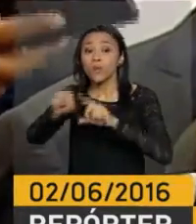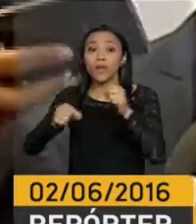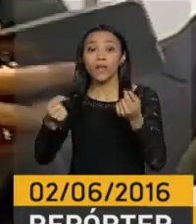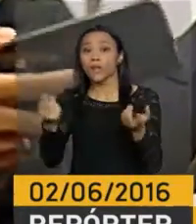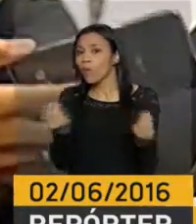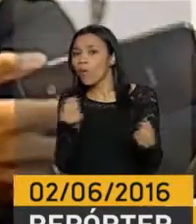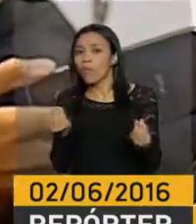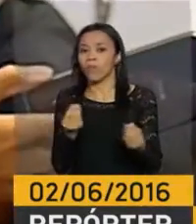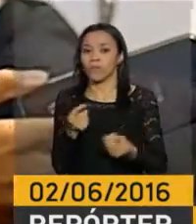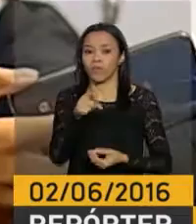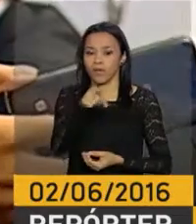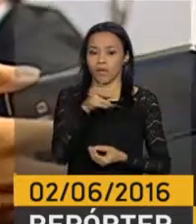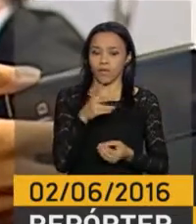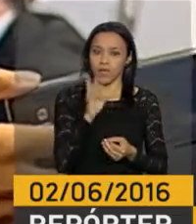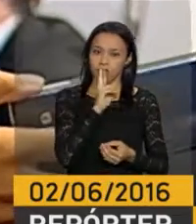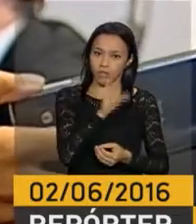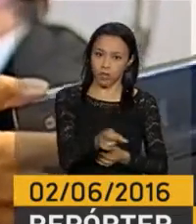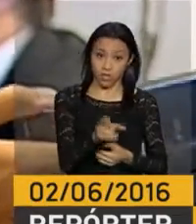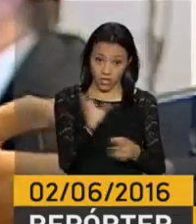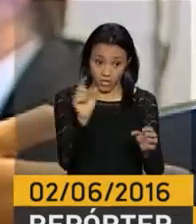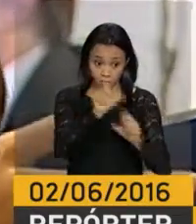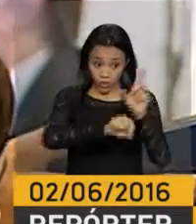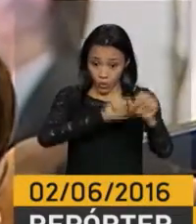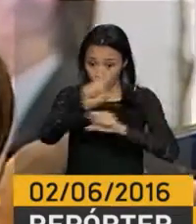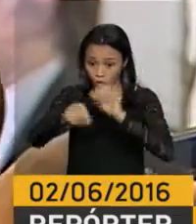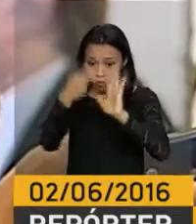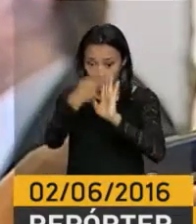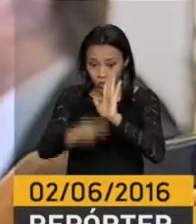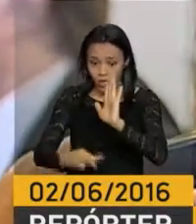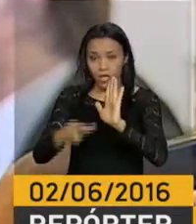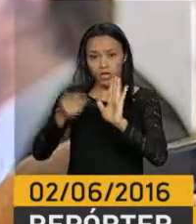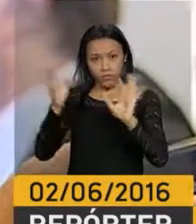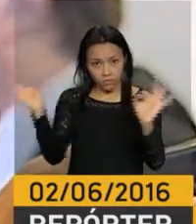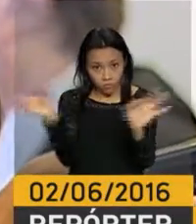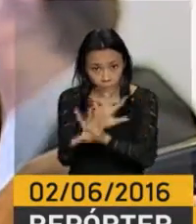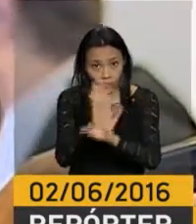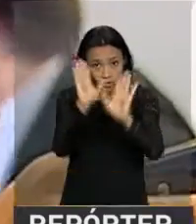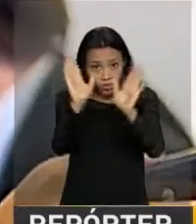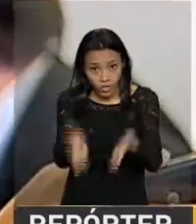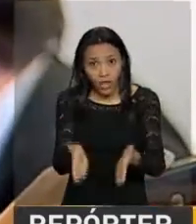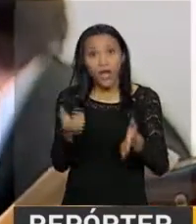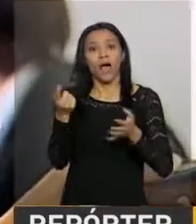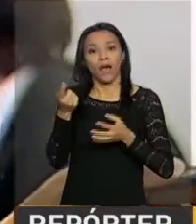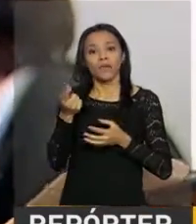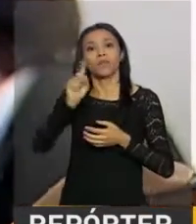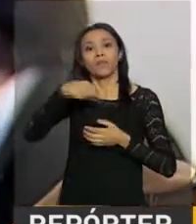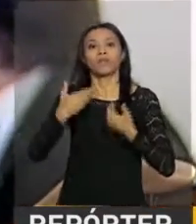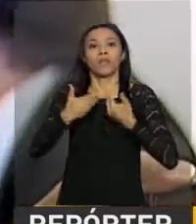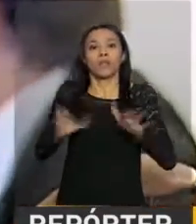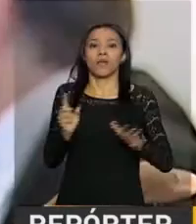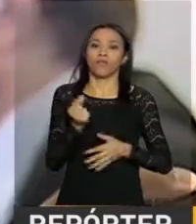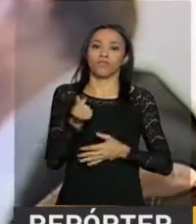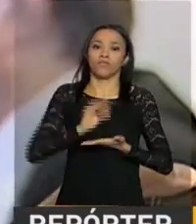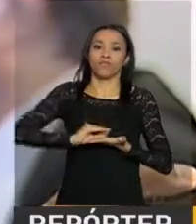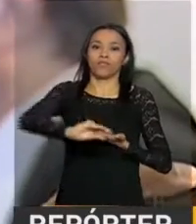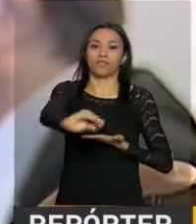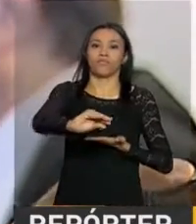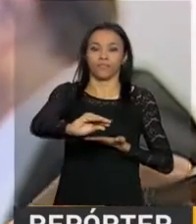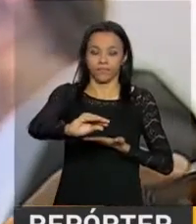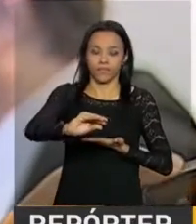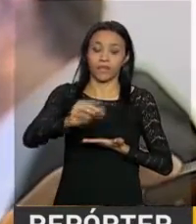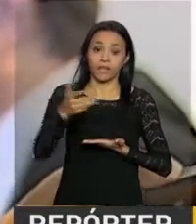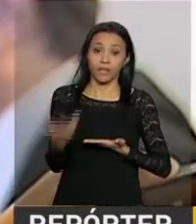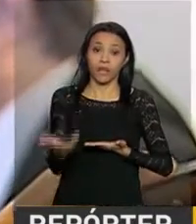que for concluída a seleção dos projetos na chamada, os recursos estão disponíveis. A prioridade do governo